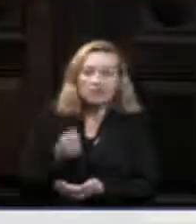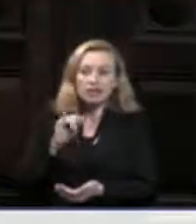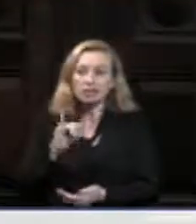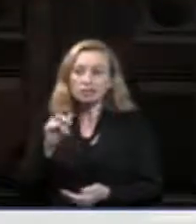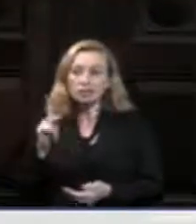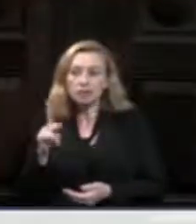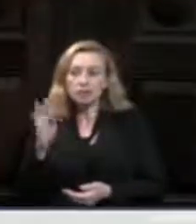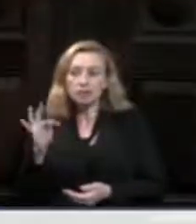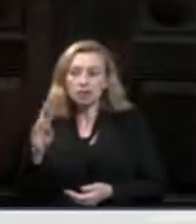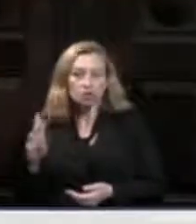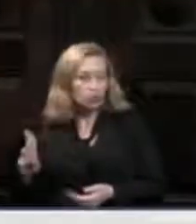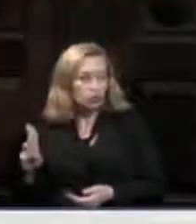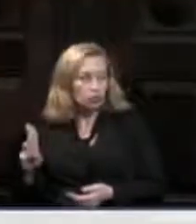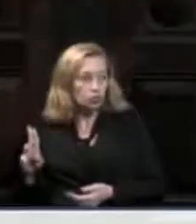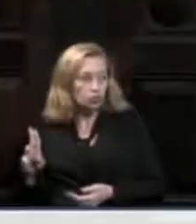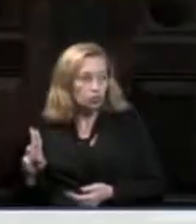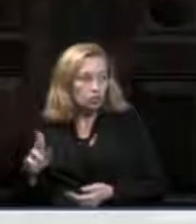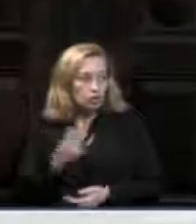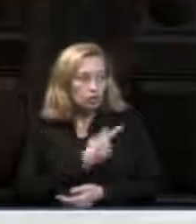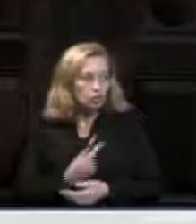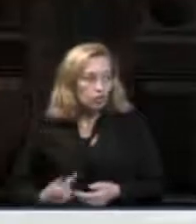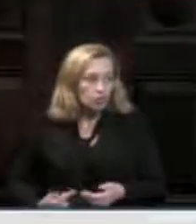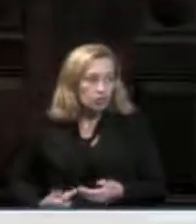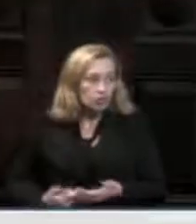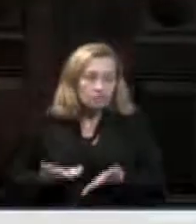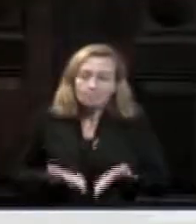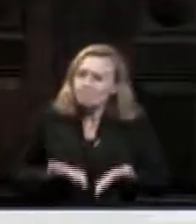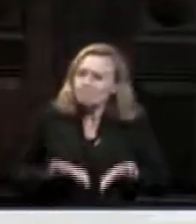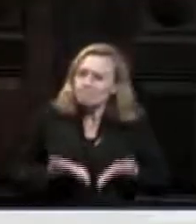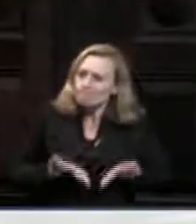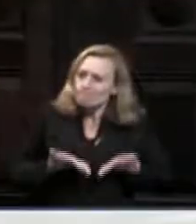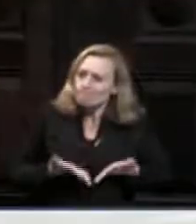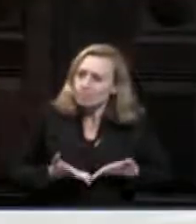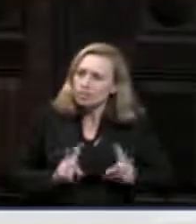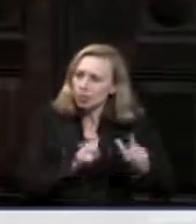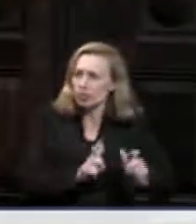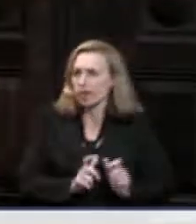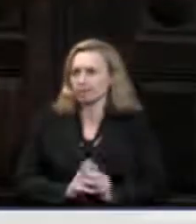municipal estimulava aquela ocupação.